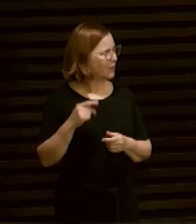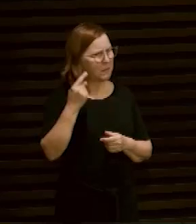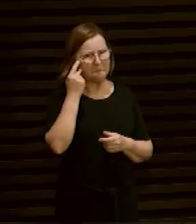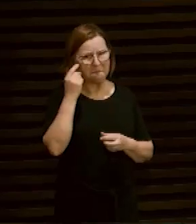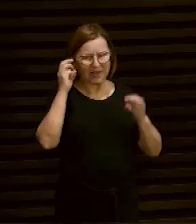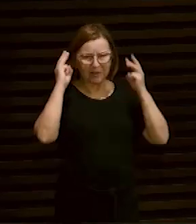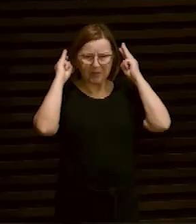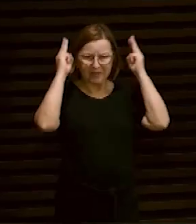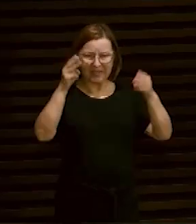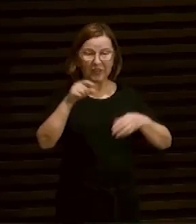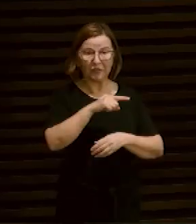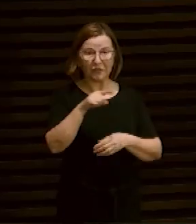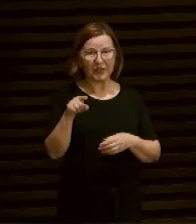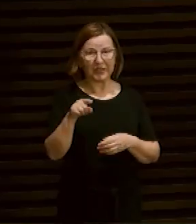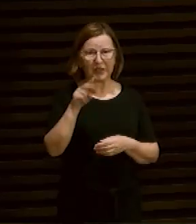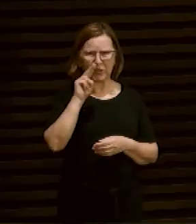Vocês estão olhando para